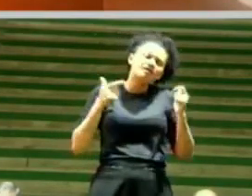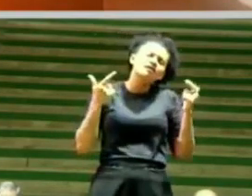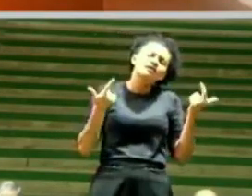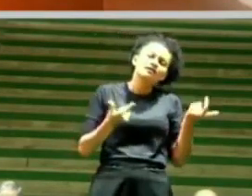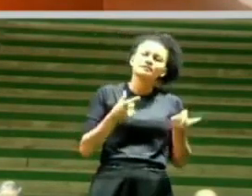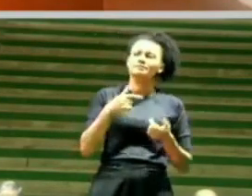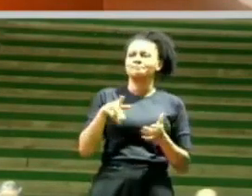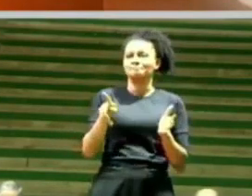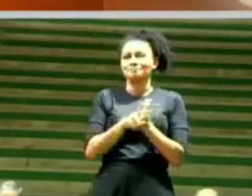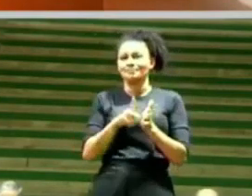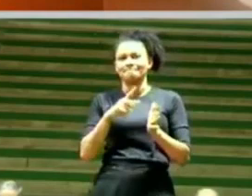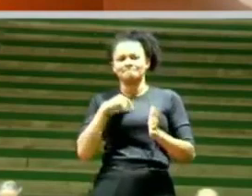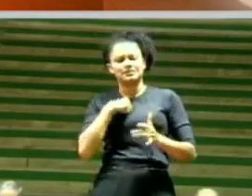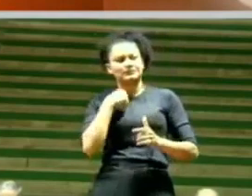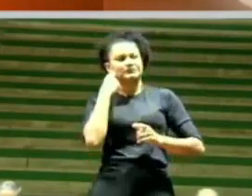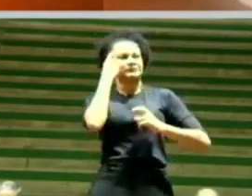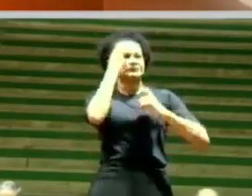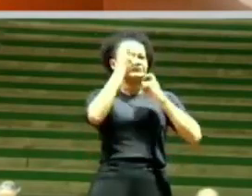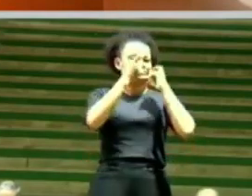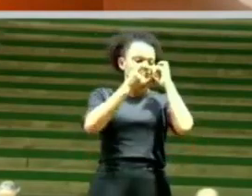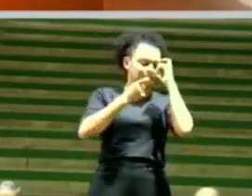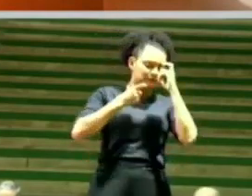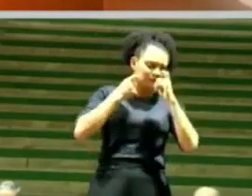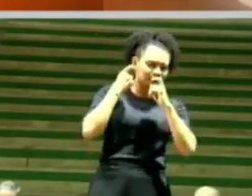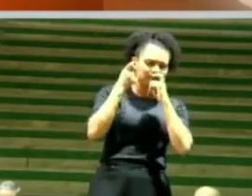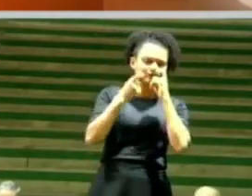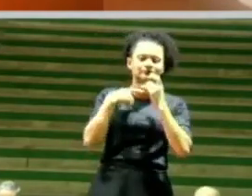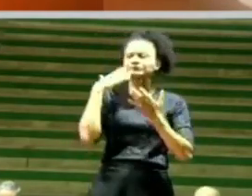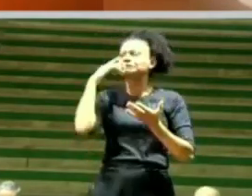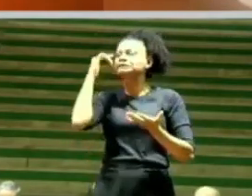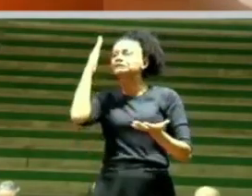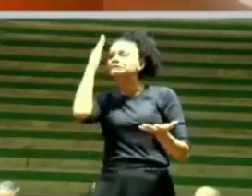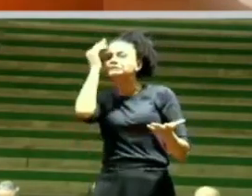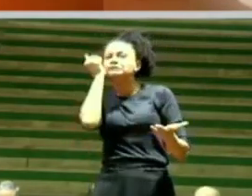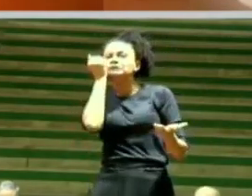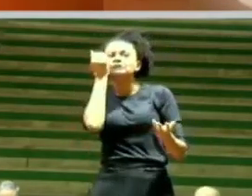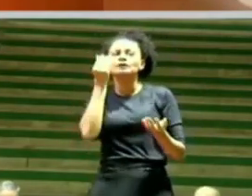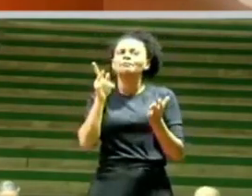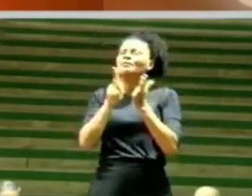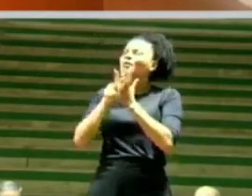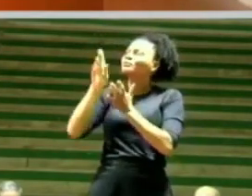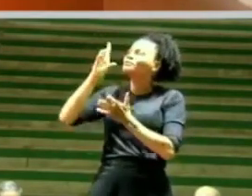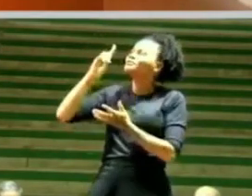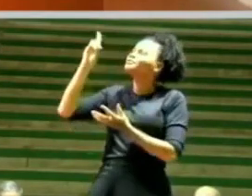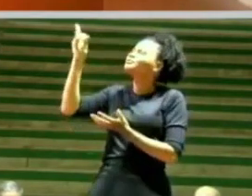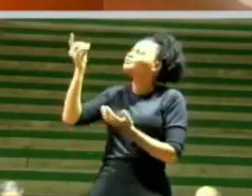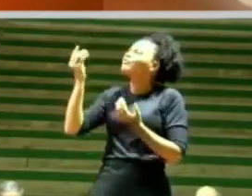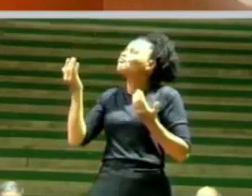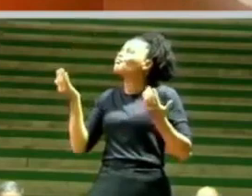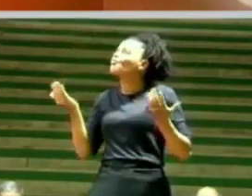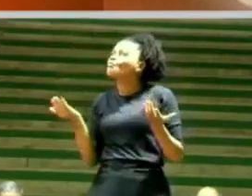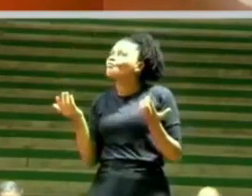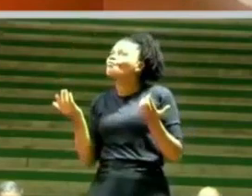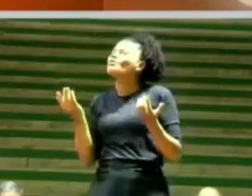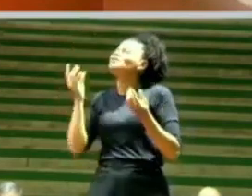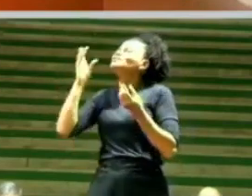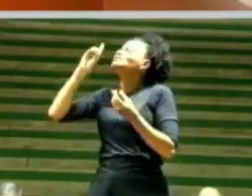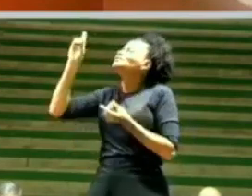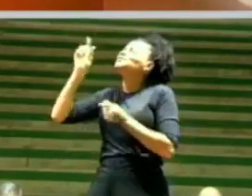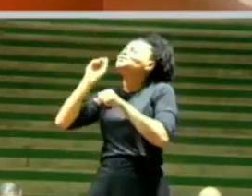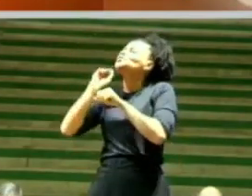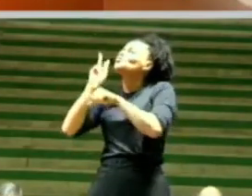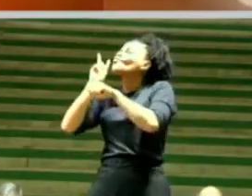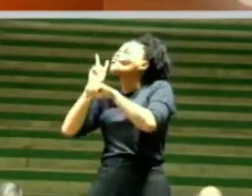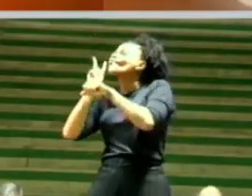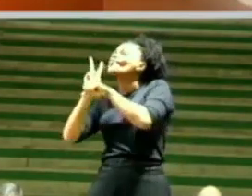houve de minha parte uma preocupação em saber de Deus o que Ele tem